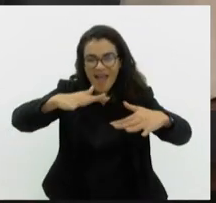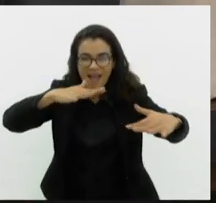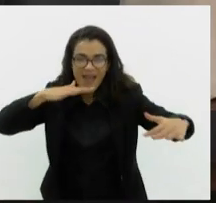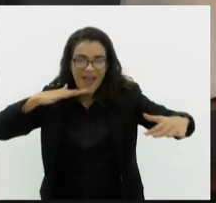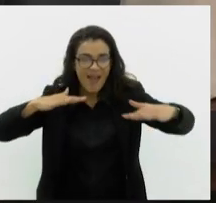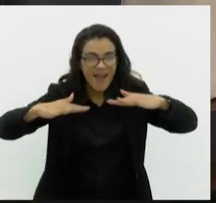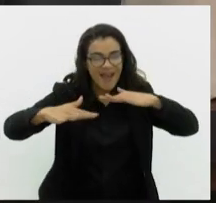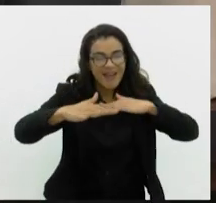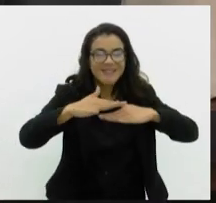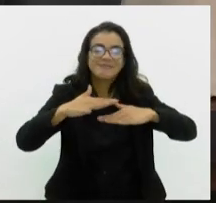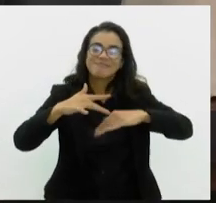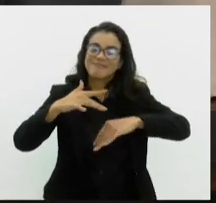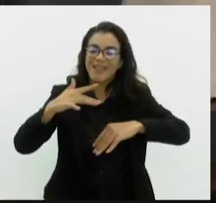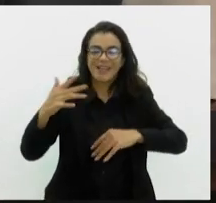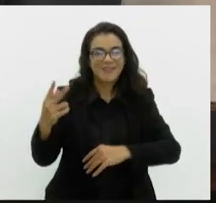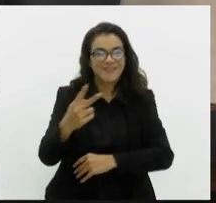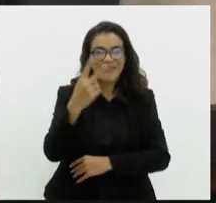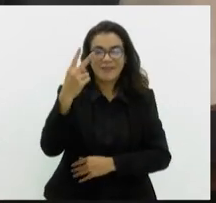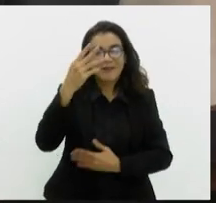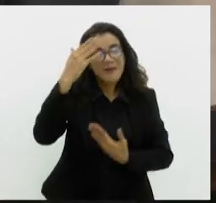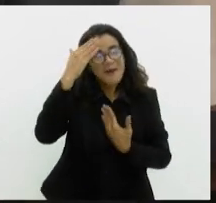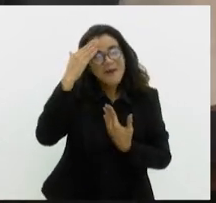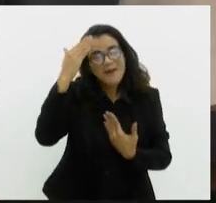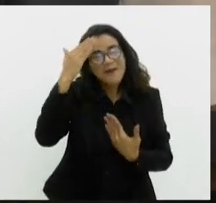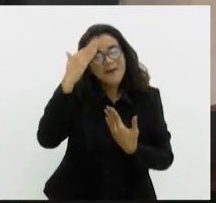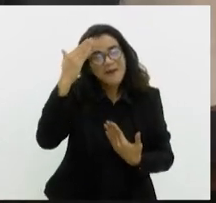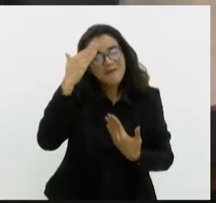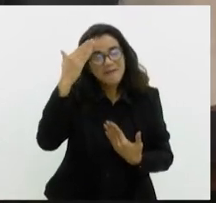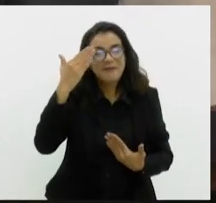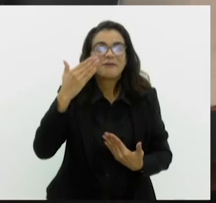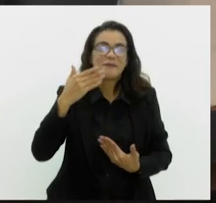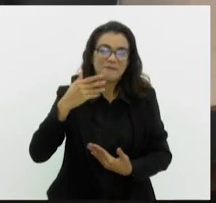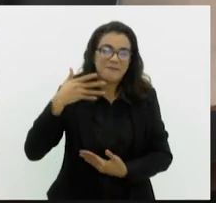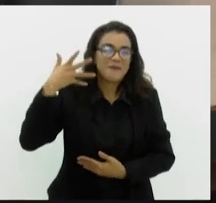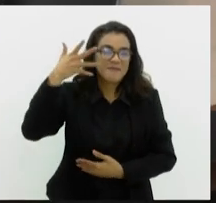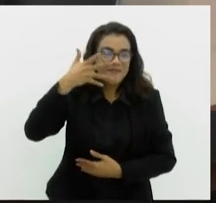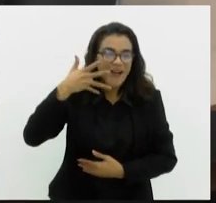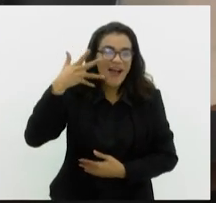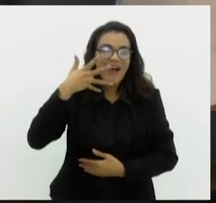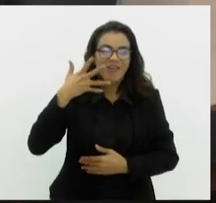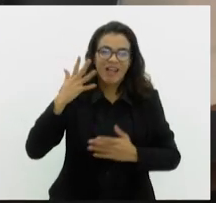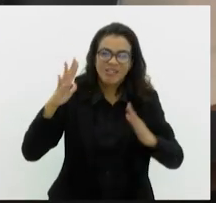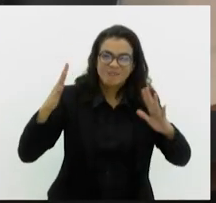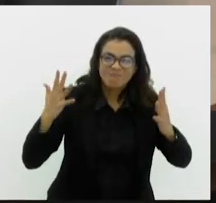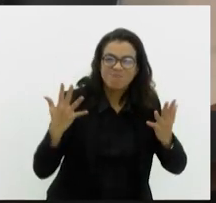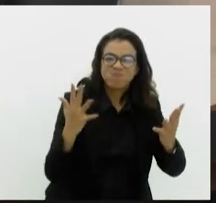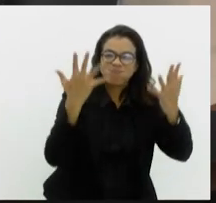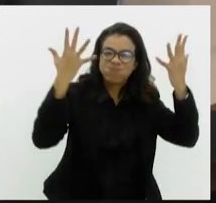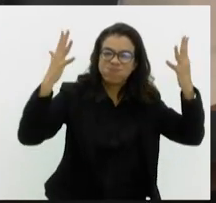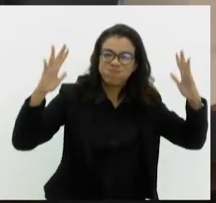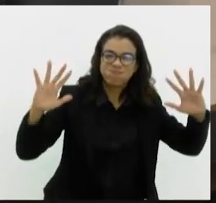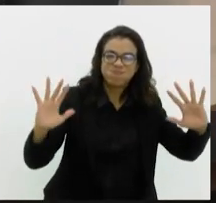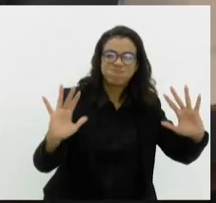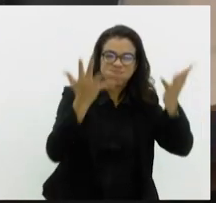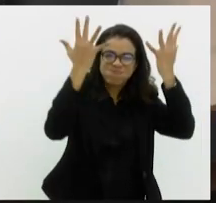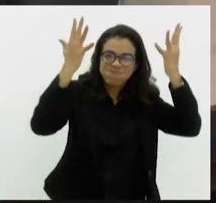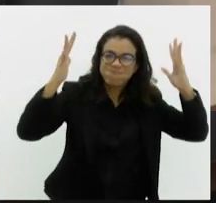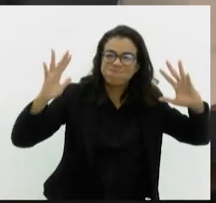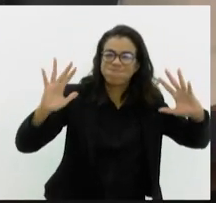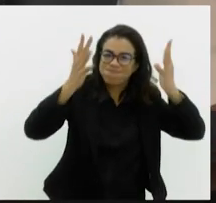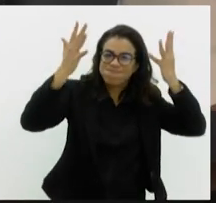intensidade muito grande. Então, muito obrigada. A minha fala realmente é uma fala de exaltação, é uma fala para a gente